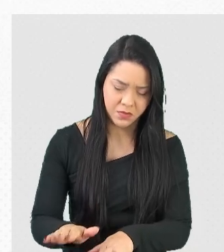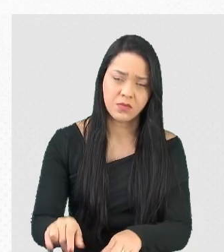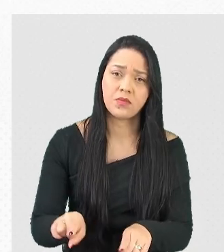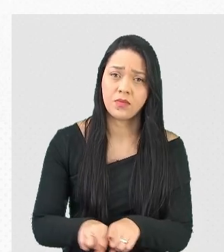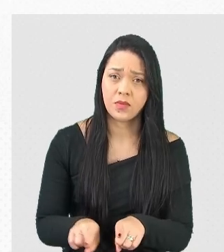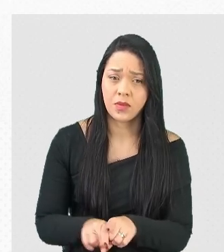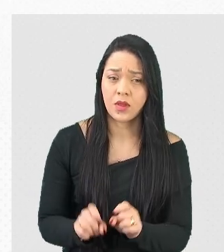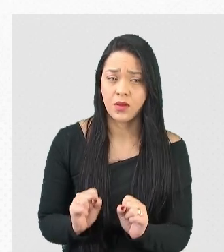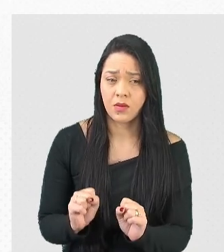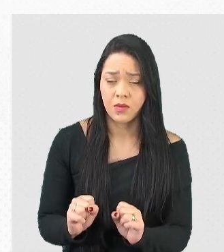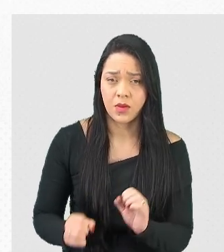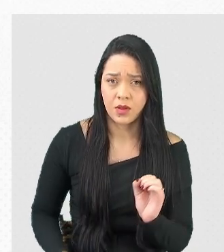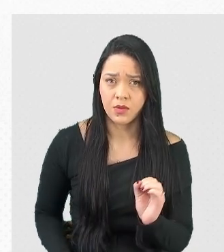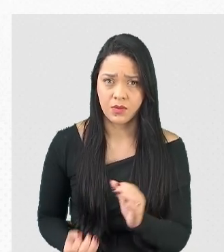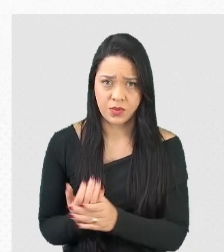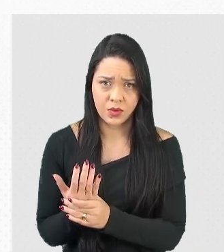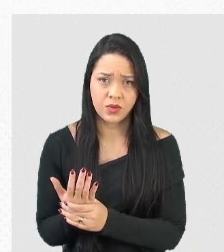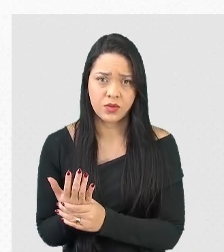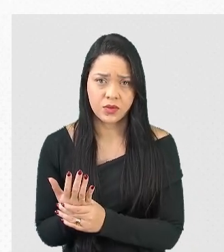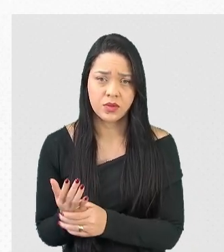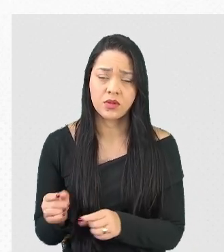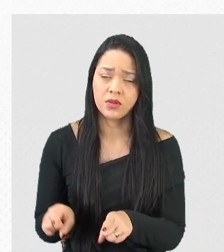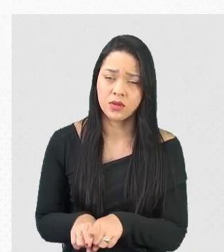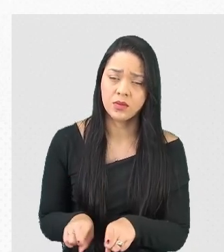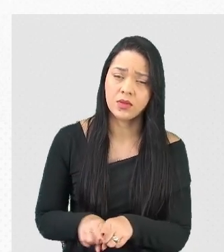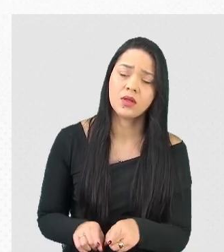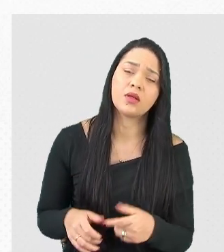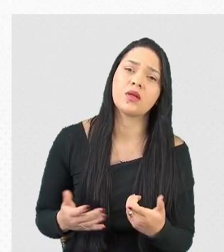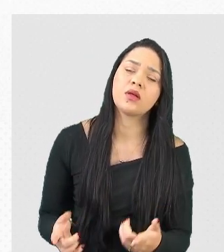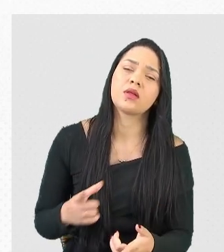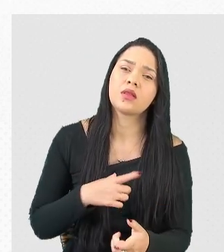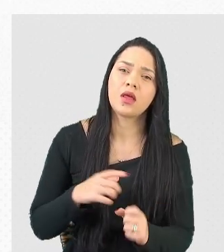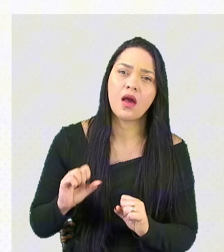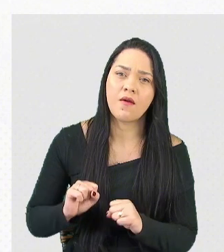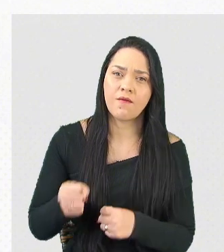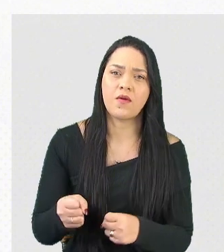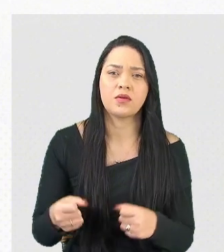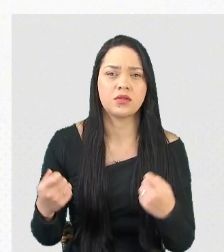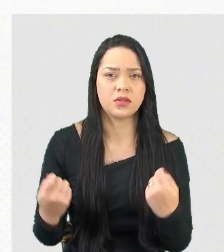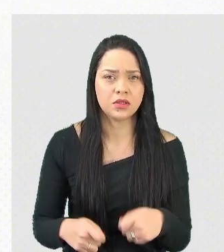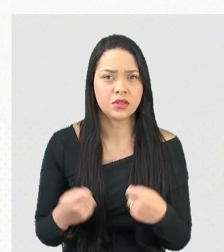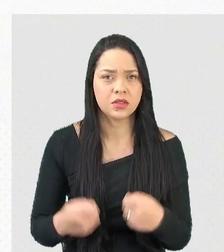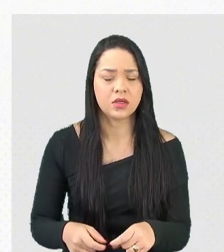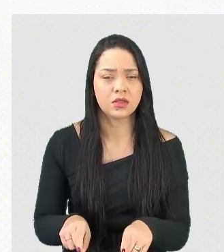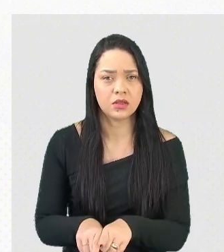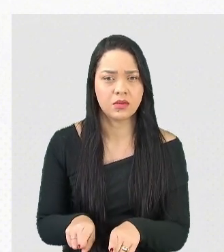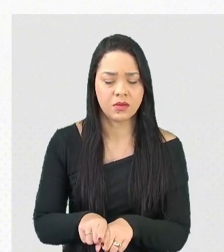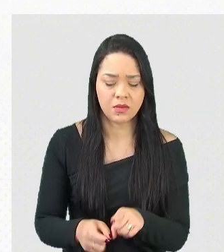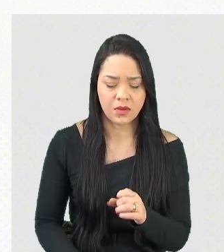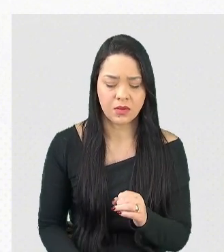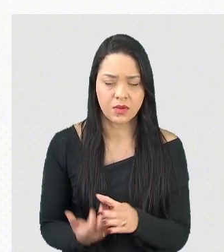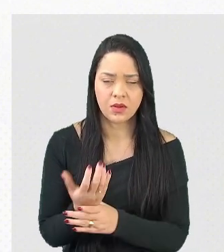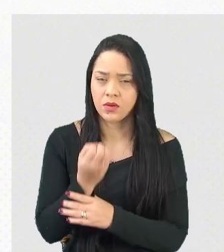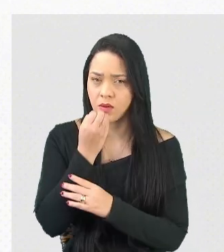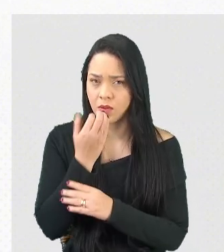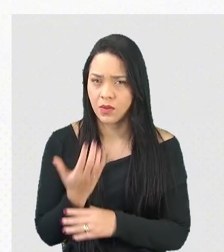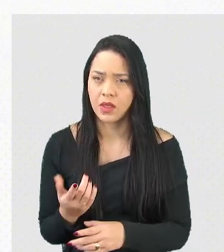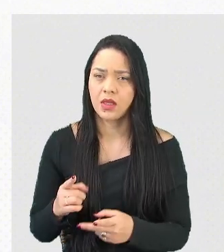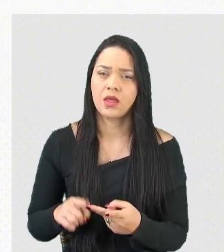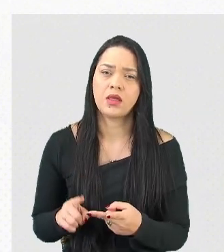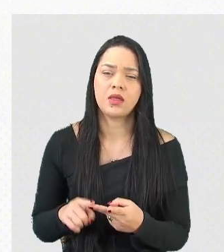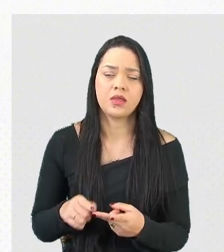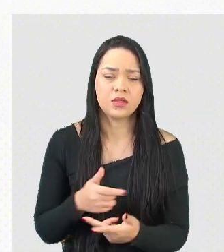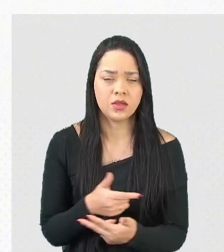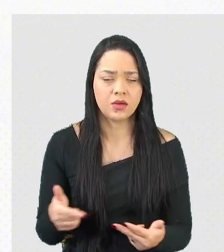a força necessária para a produção de um bem, a produção de algo que estava ali, né, principalmente a indústria têxtil. Então,